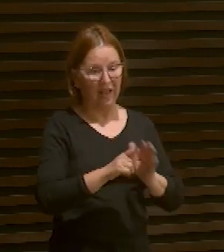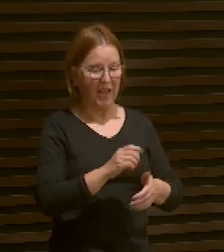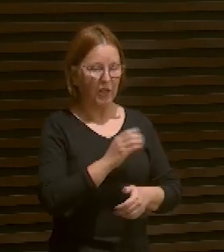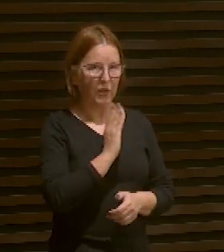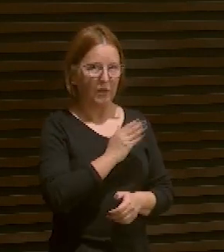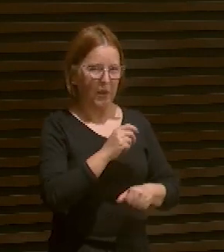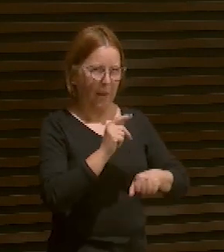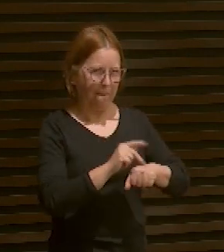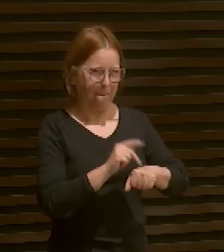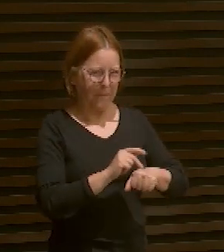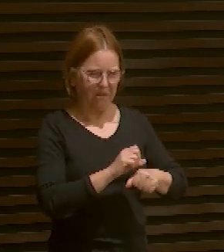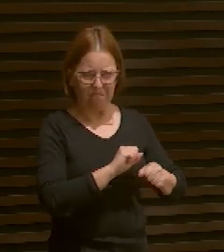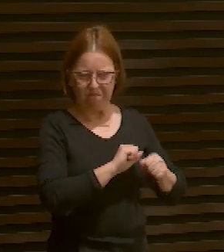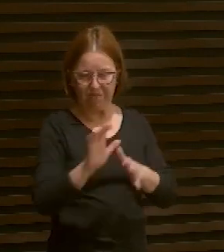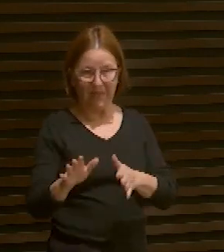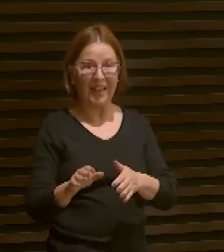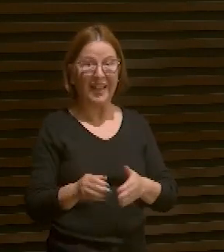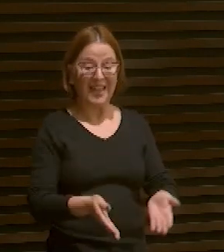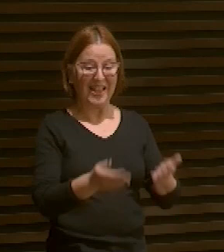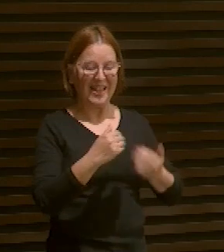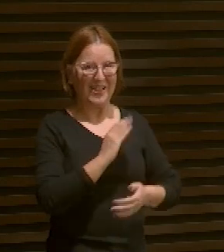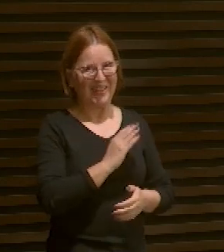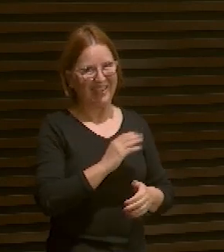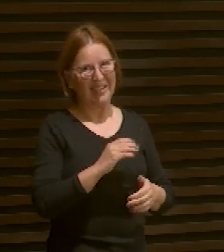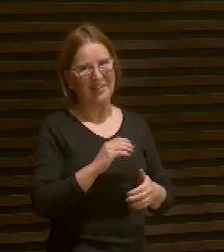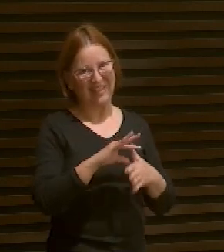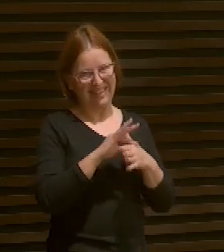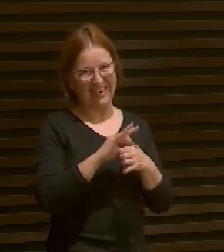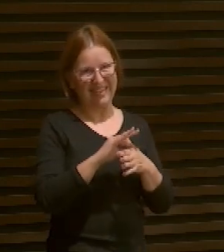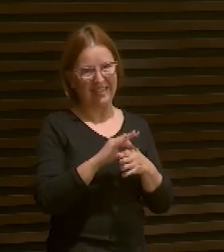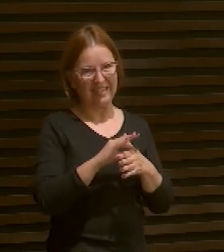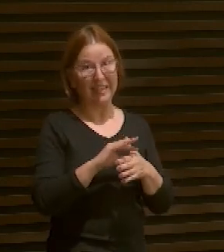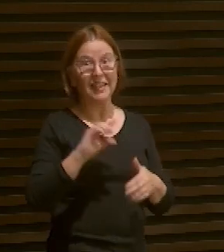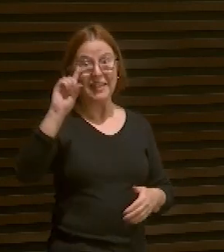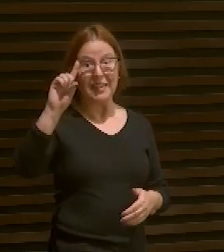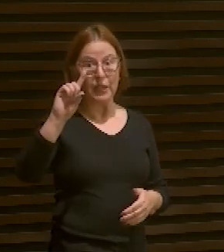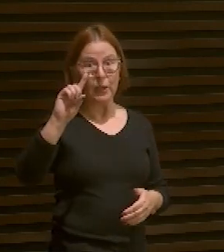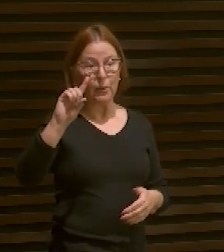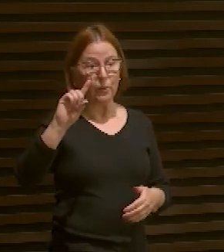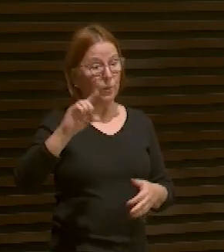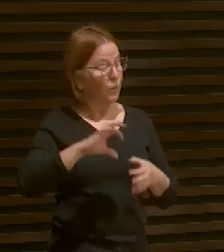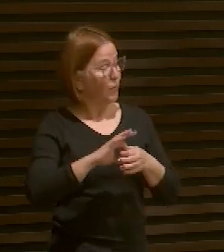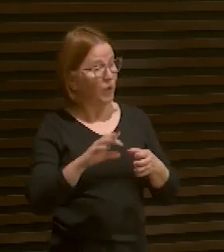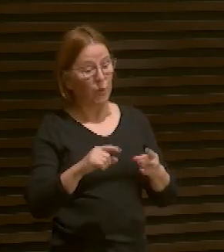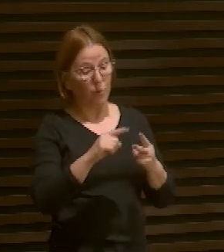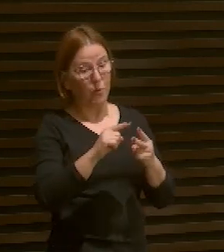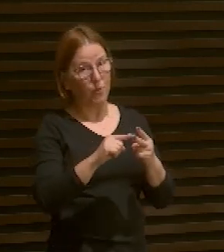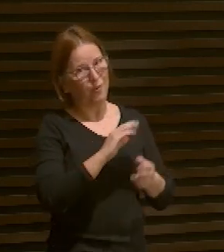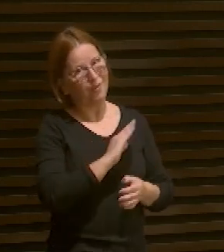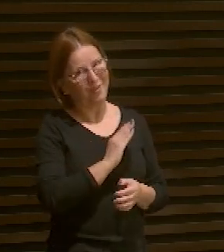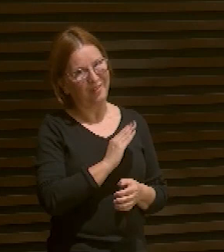colocando um coração de carne. Deus não deixou dois corações batendo num só lugar. Ele tem que tirar